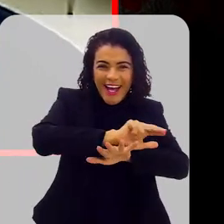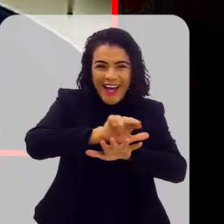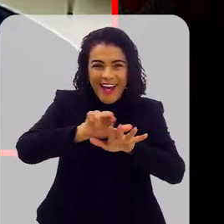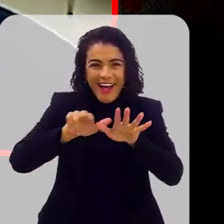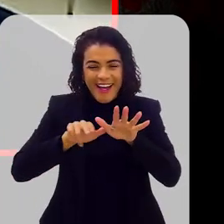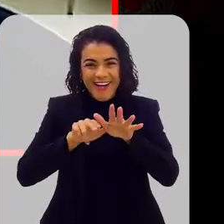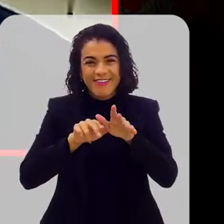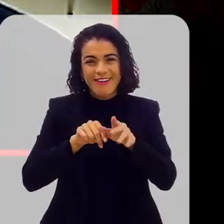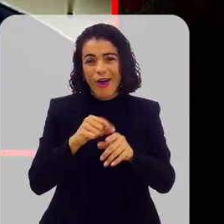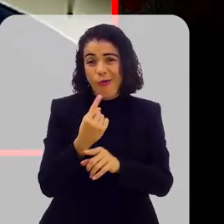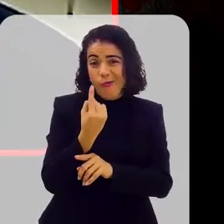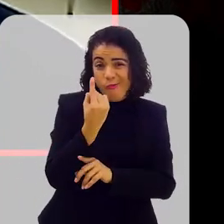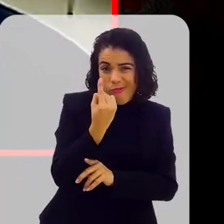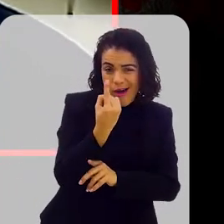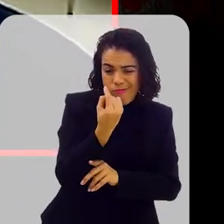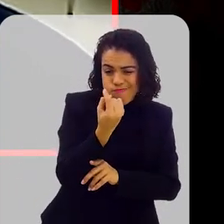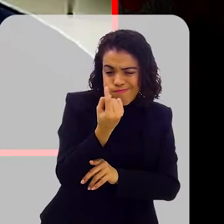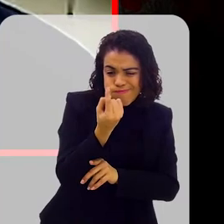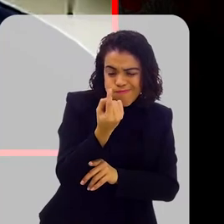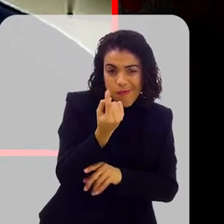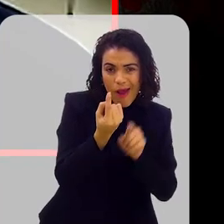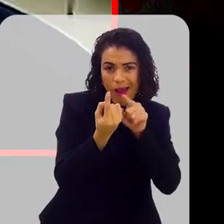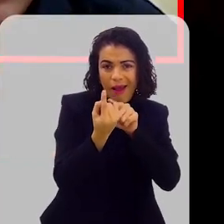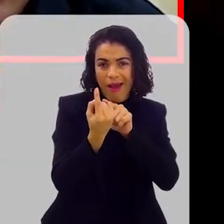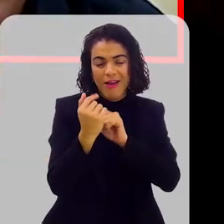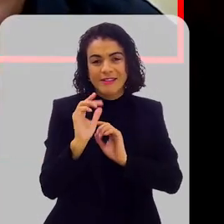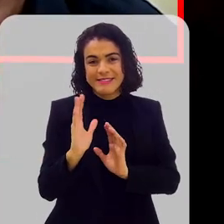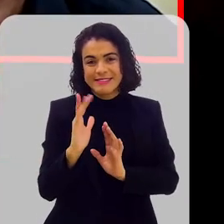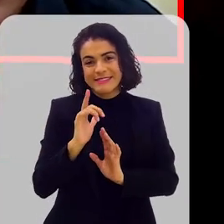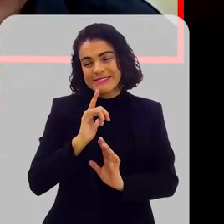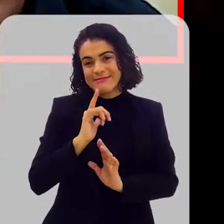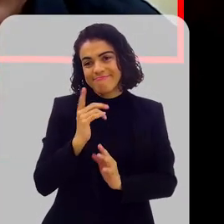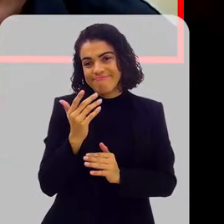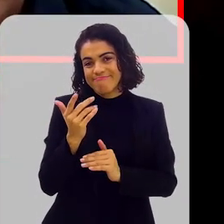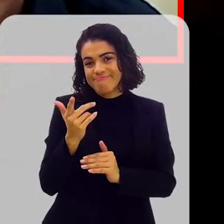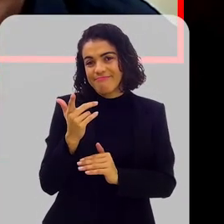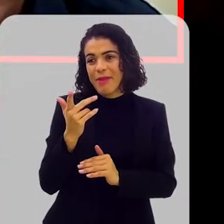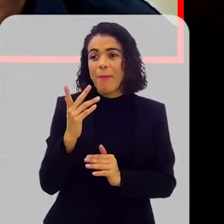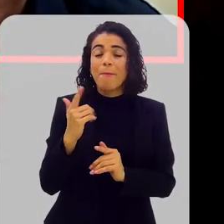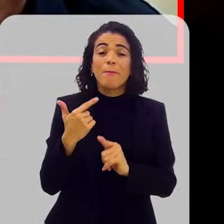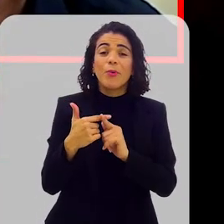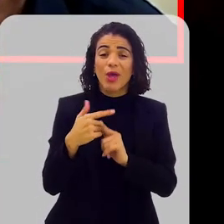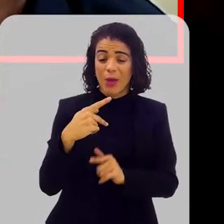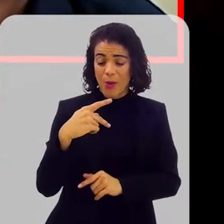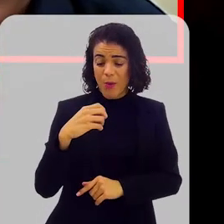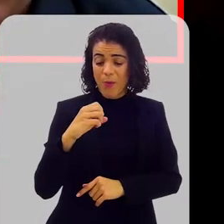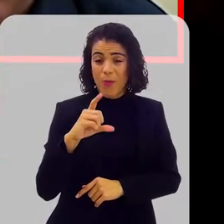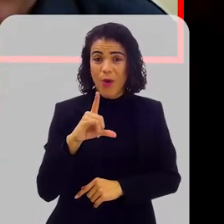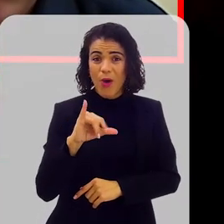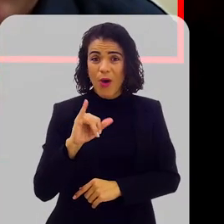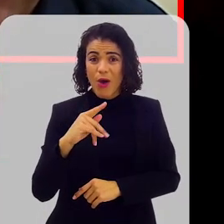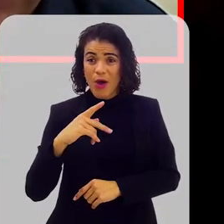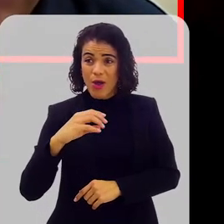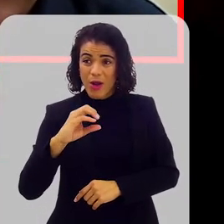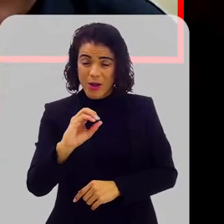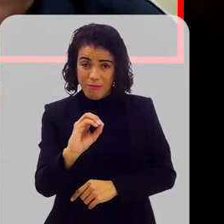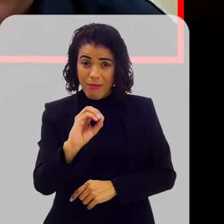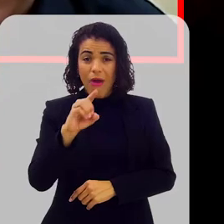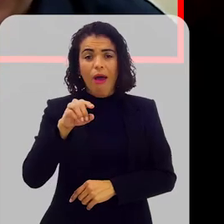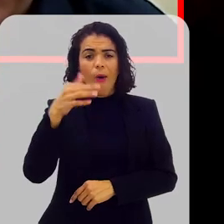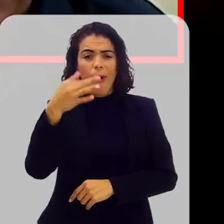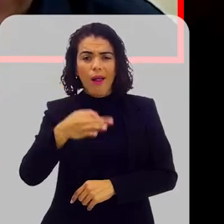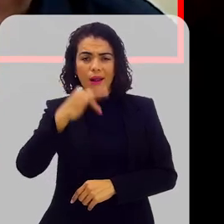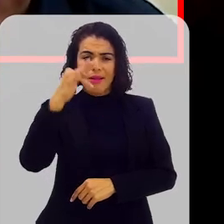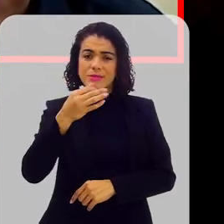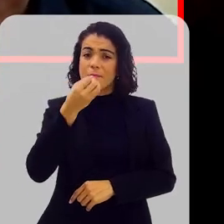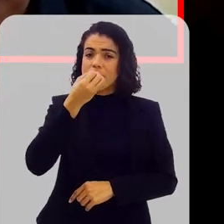encontrar alguns pólipos, às vezes não só um, em fases diferentes de evolução, inclusive. Porque o pólipo, ele sofre,